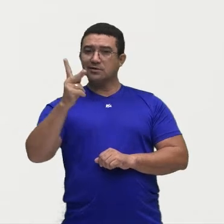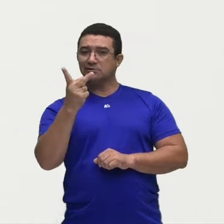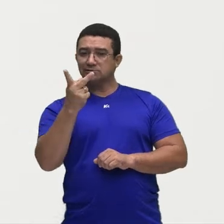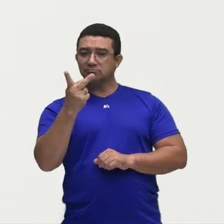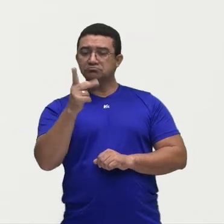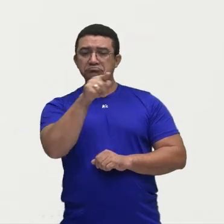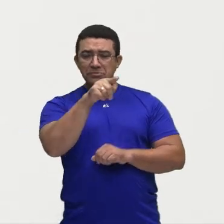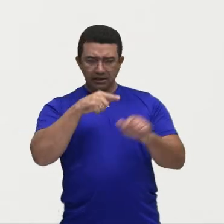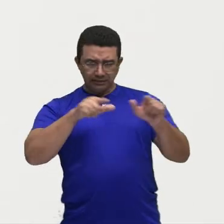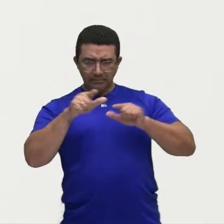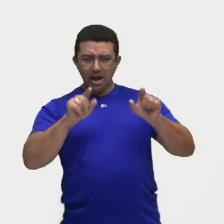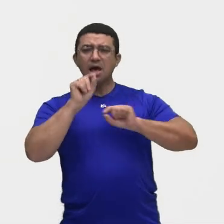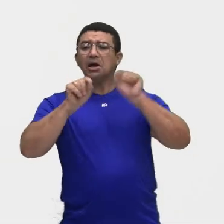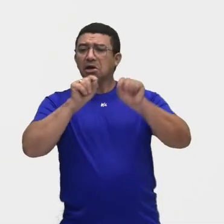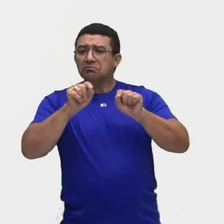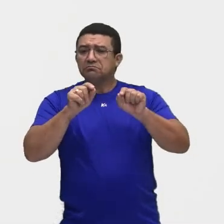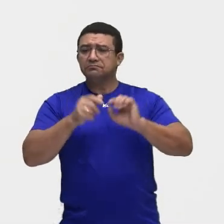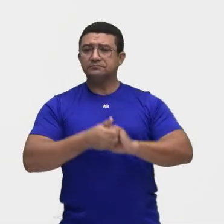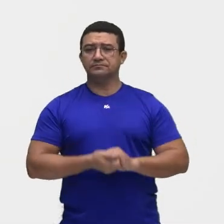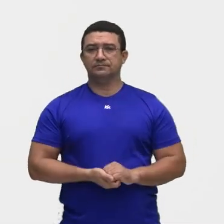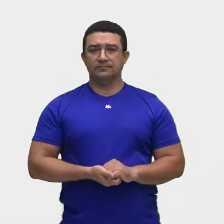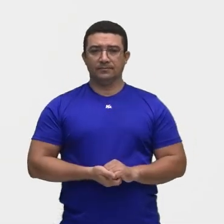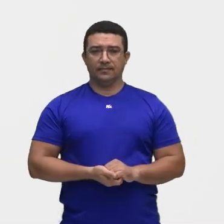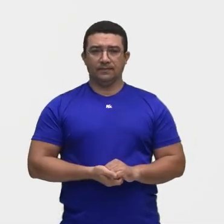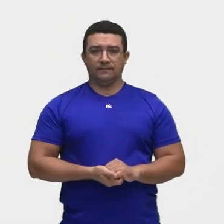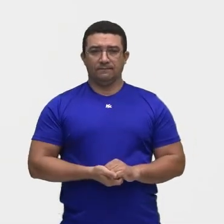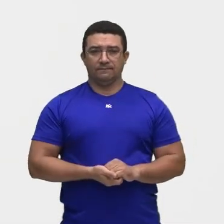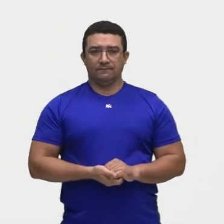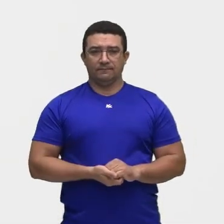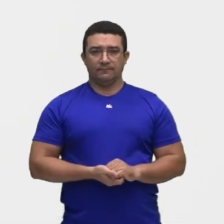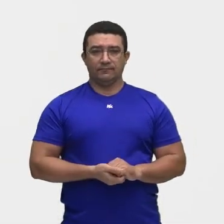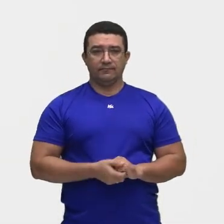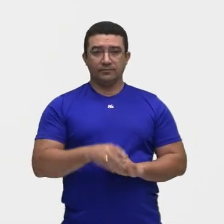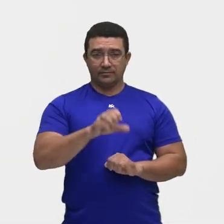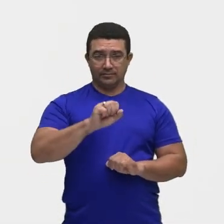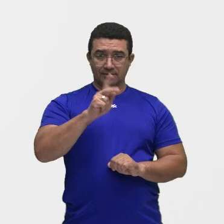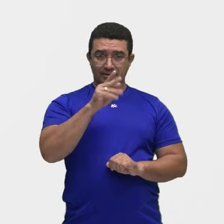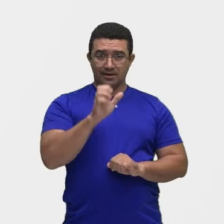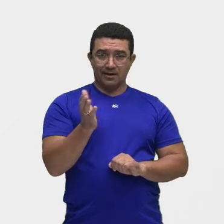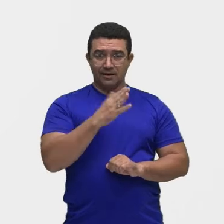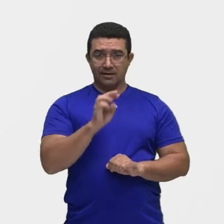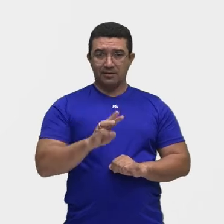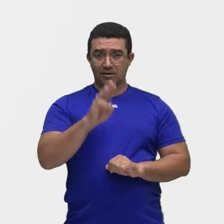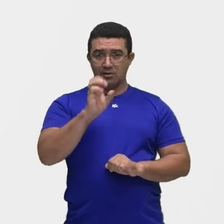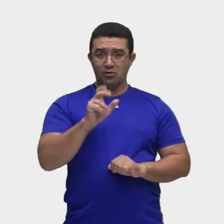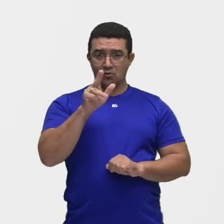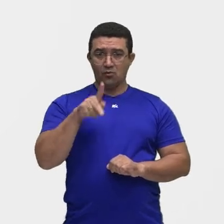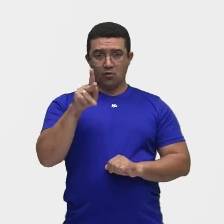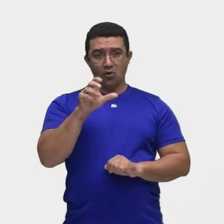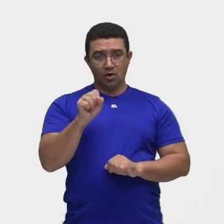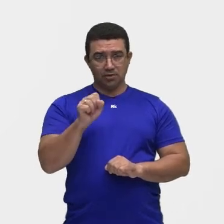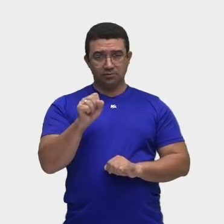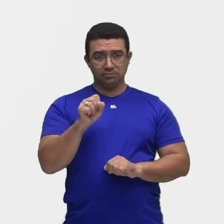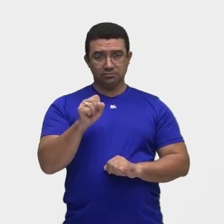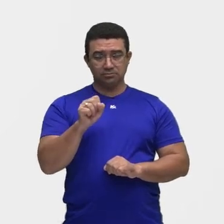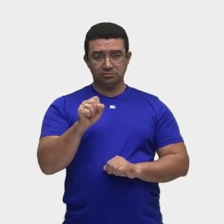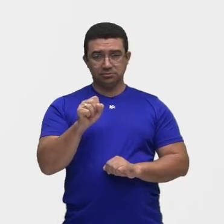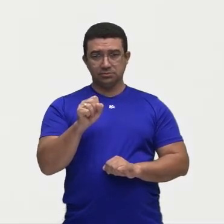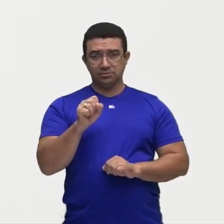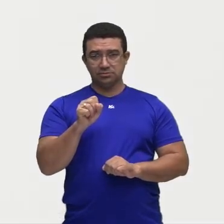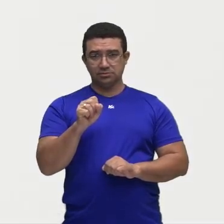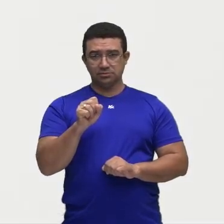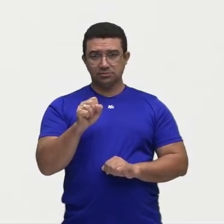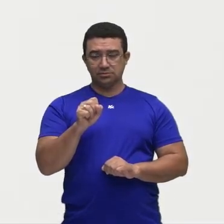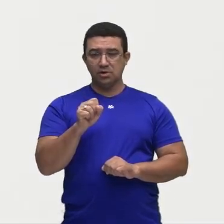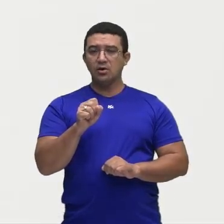quem? Vamos ver a resposta. She works with her boss. Então, she,